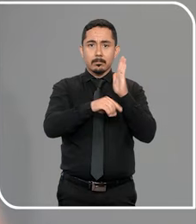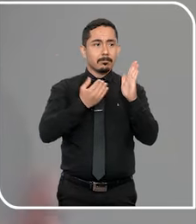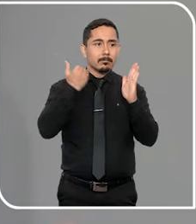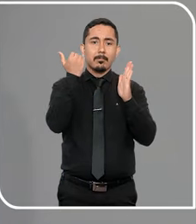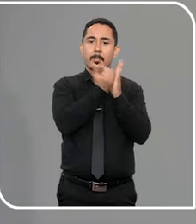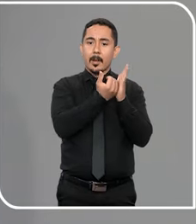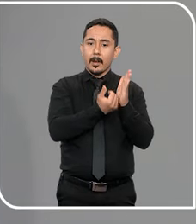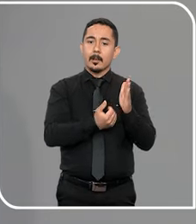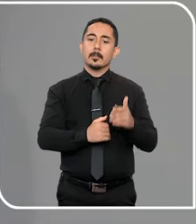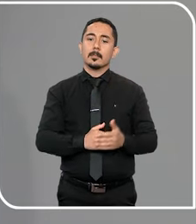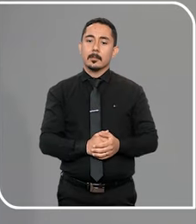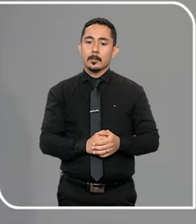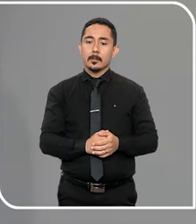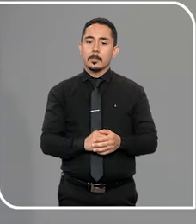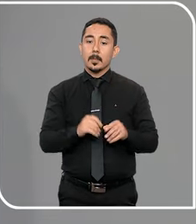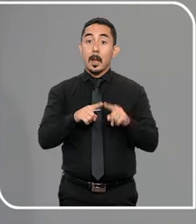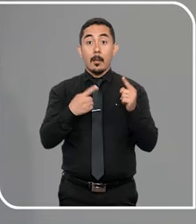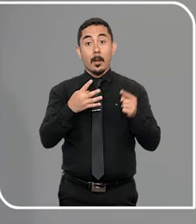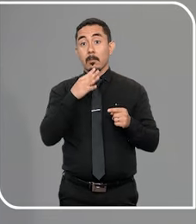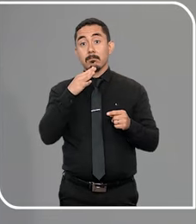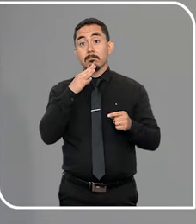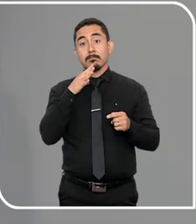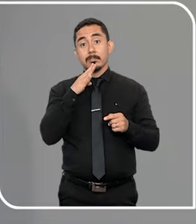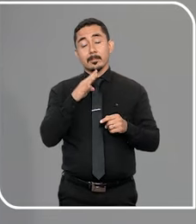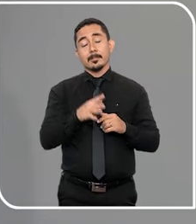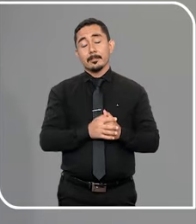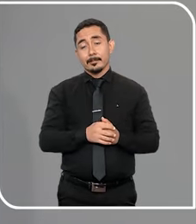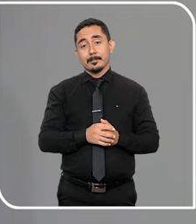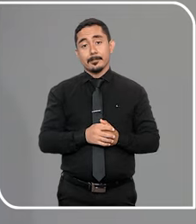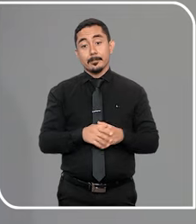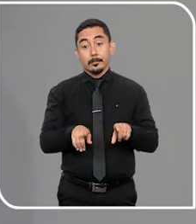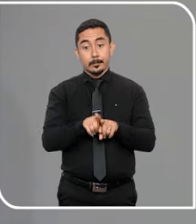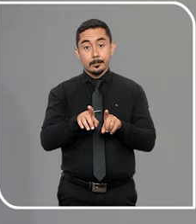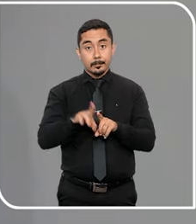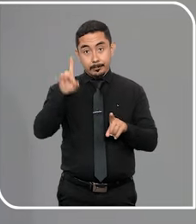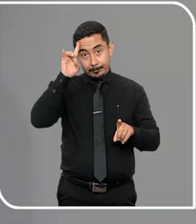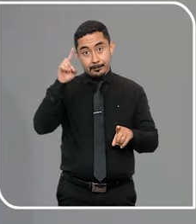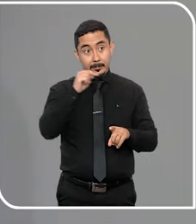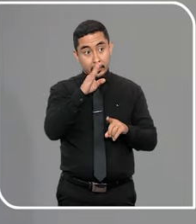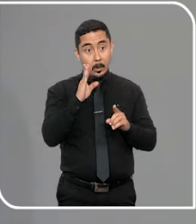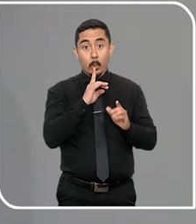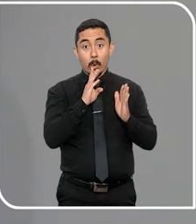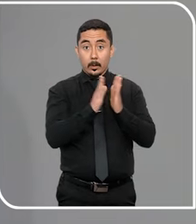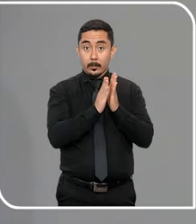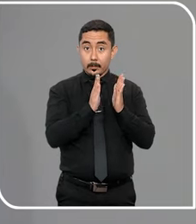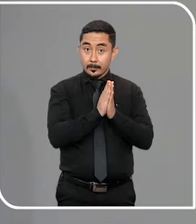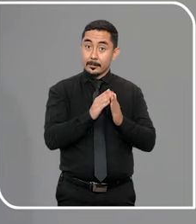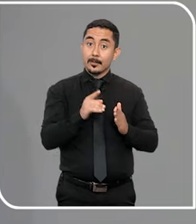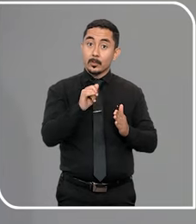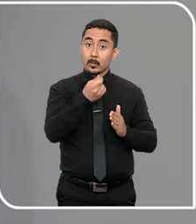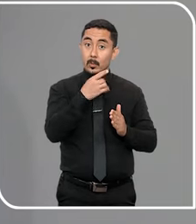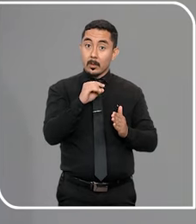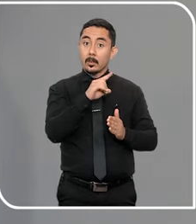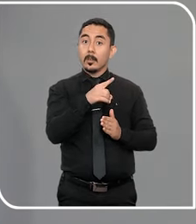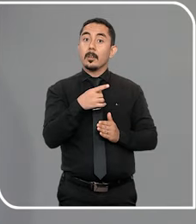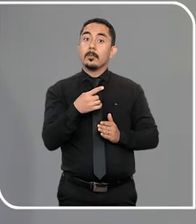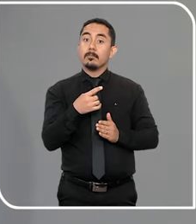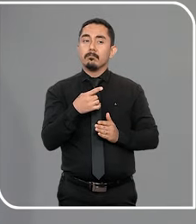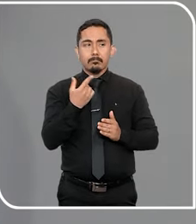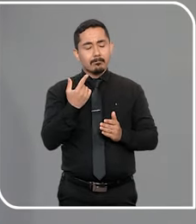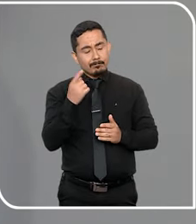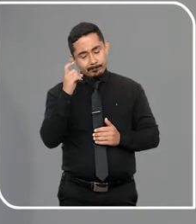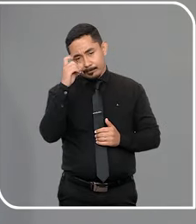ainda fazendo mais perguntas mas no sentido assim de conhecer e nesse dia nesse aniversário João passou por uma